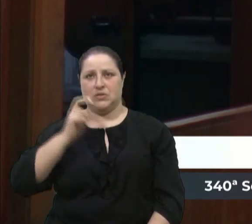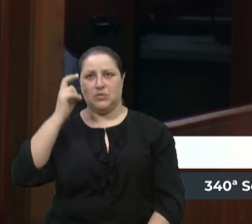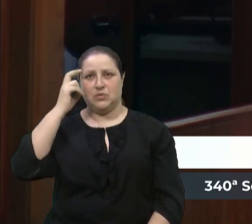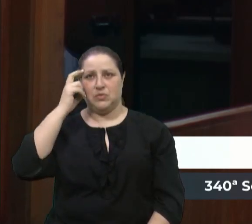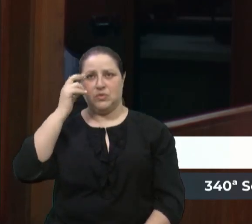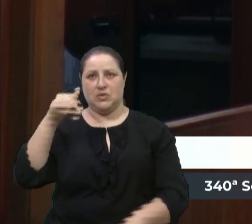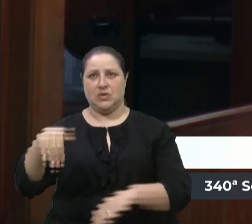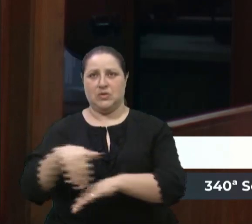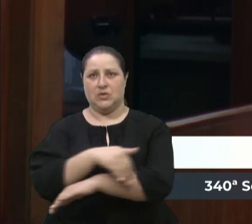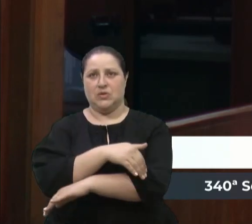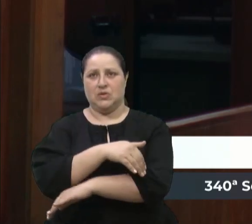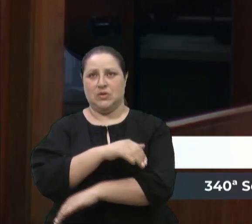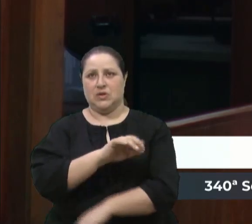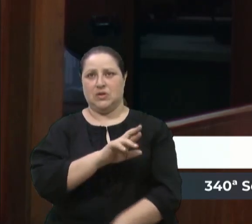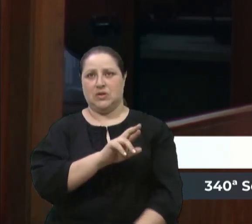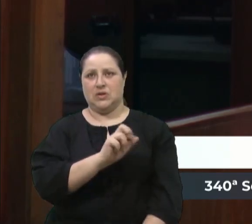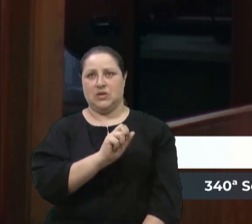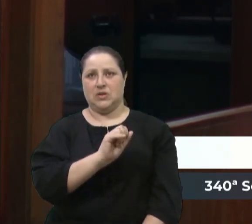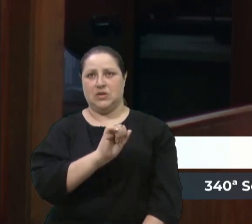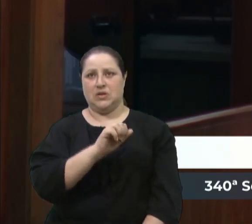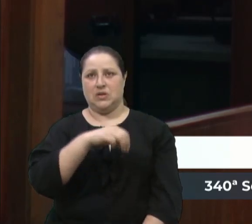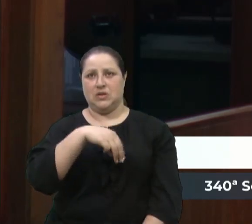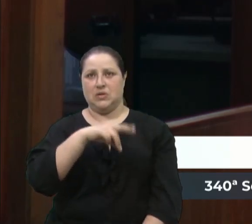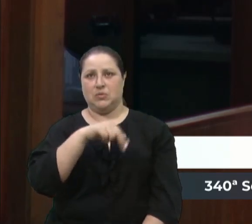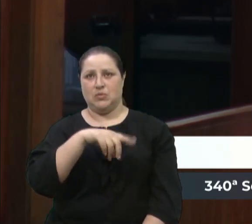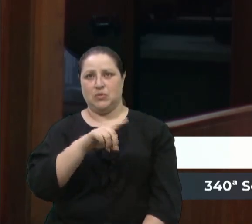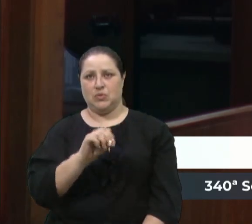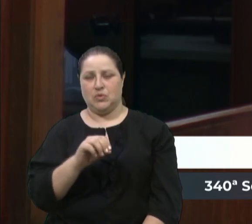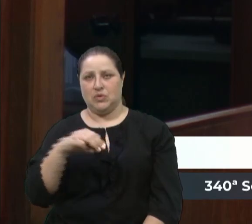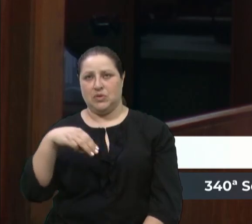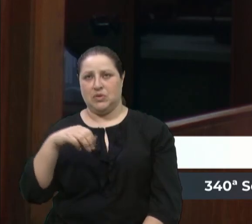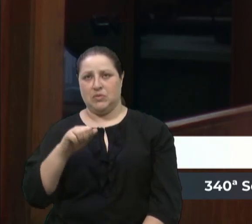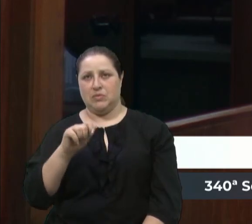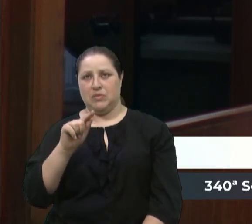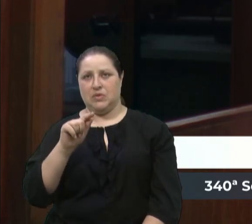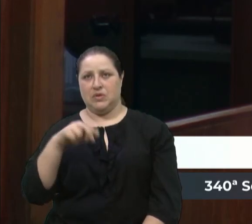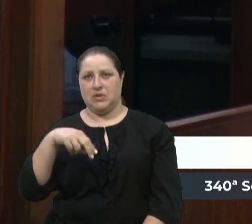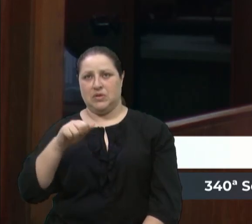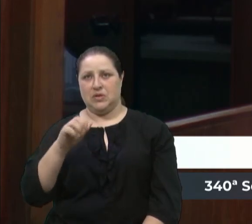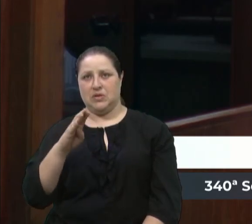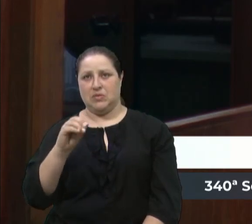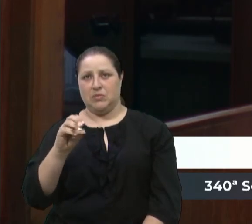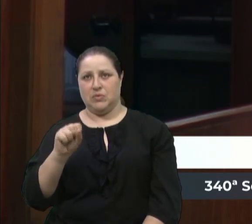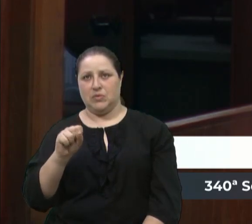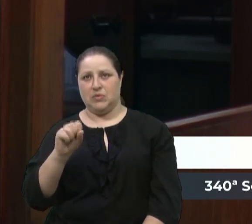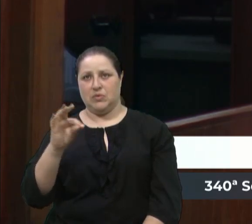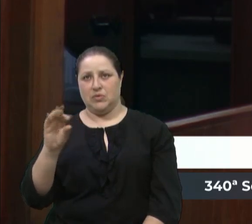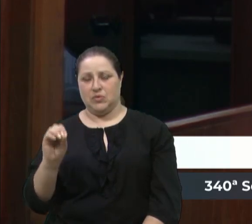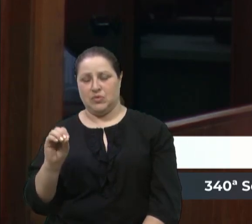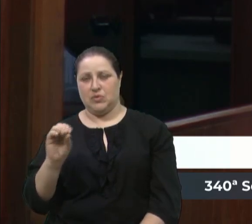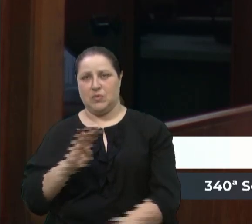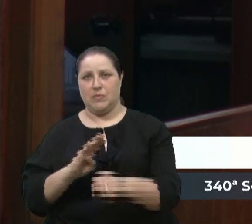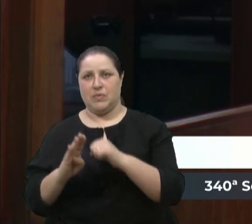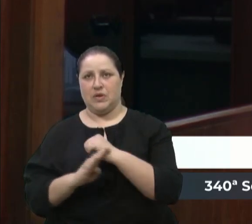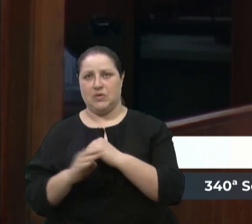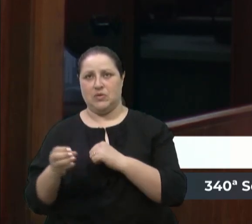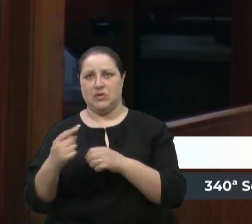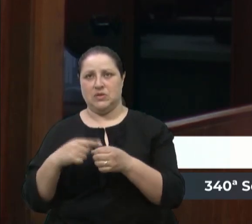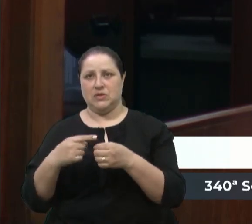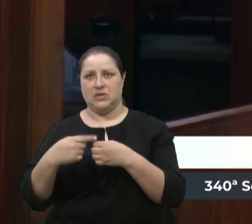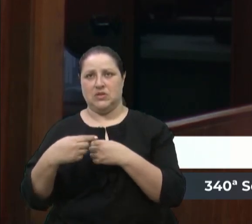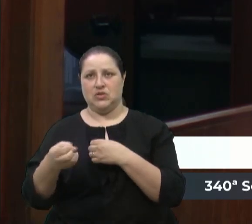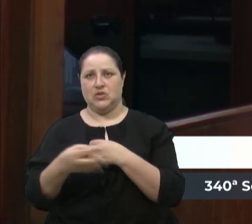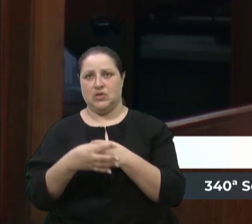Rua Raimundo Manha Bosco, 111, bairro Cidade Nova. Foram montados consultórios e